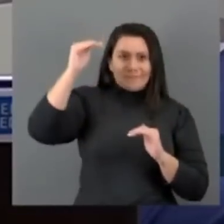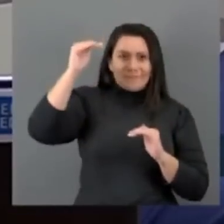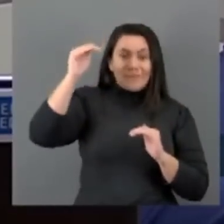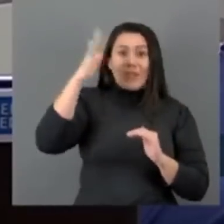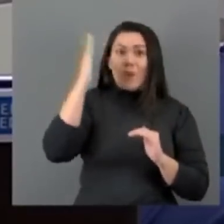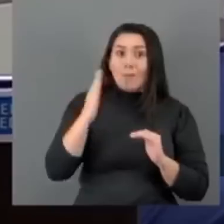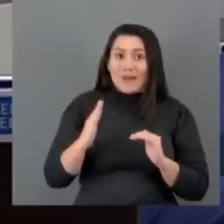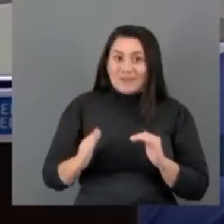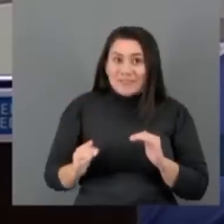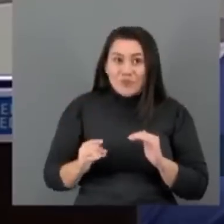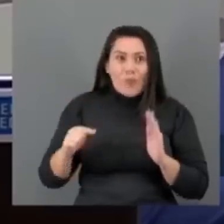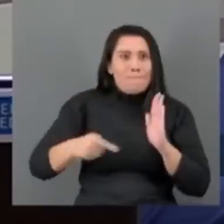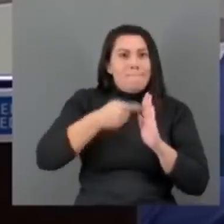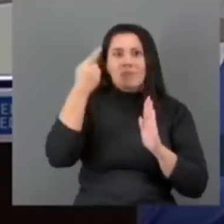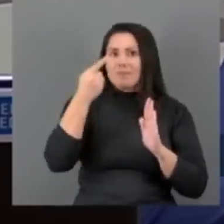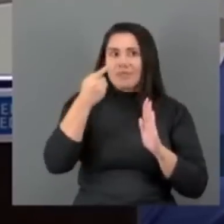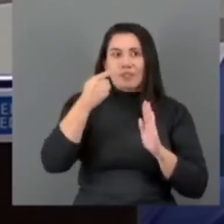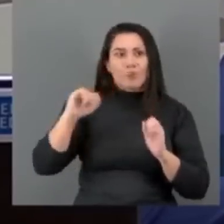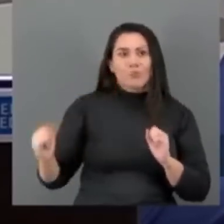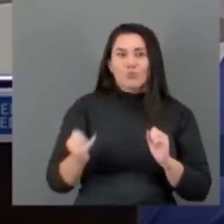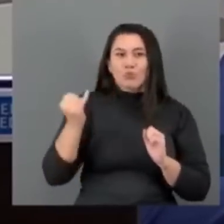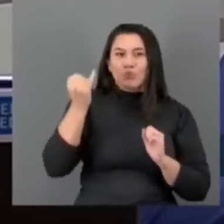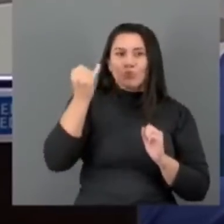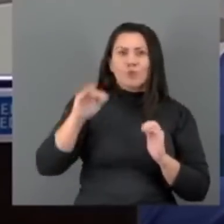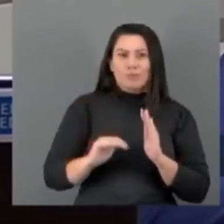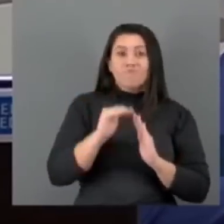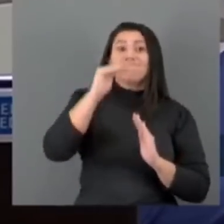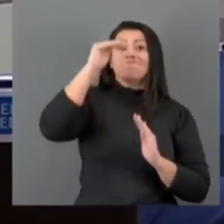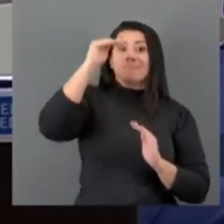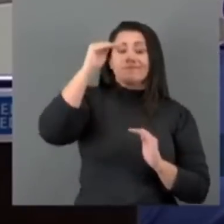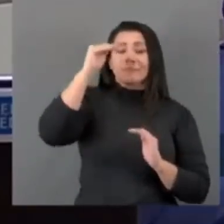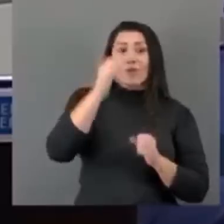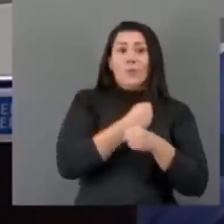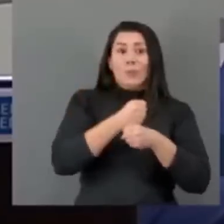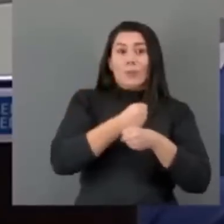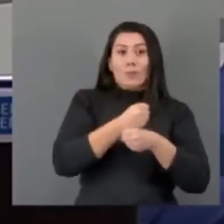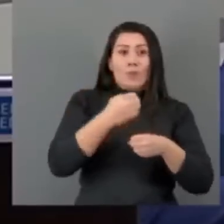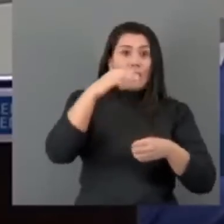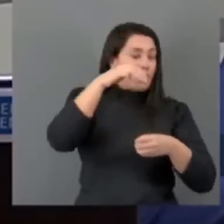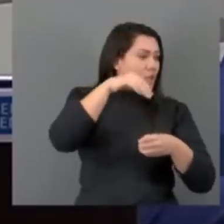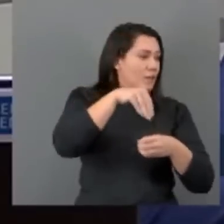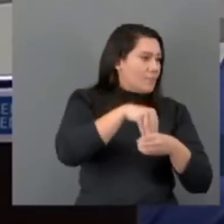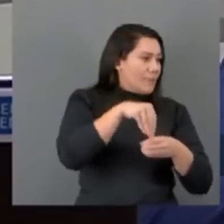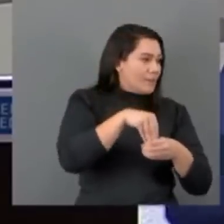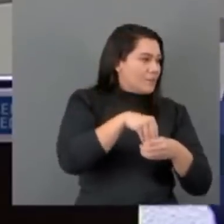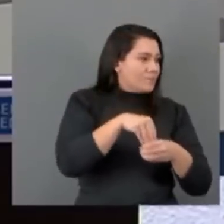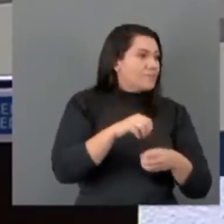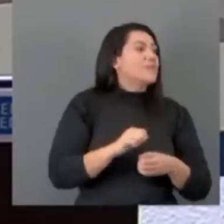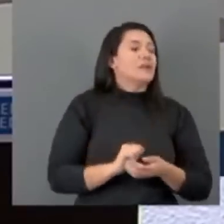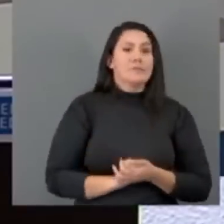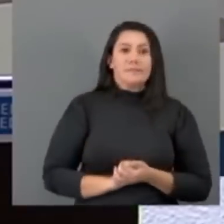do Brasil foi um dos primeiros a subir juros mas fez uma subida muito grande no ânus no ano eleitoral e a gente pode ver a comparação com outros anos